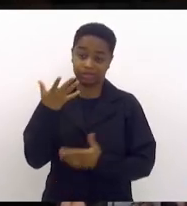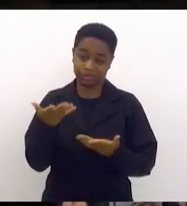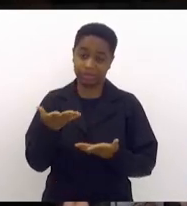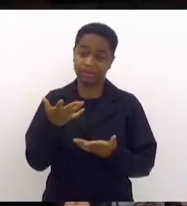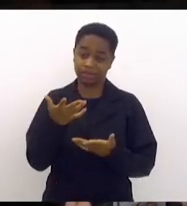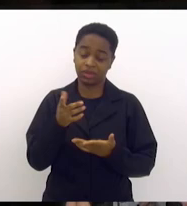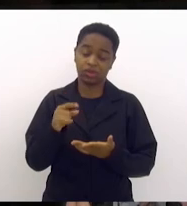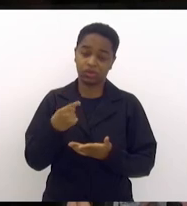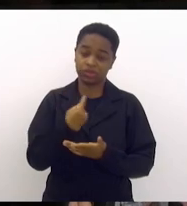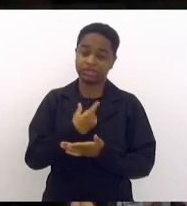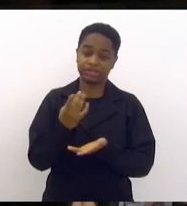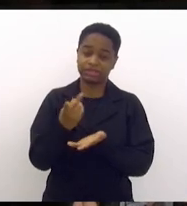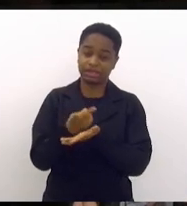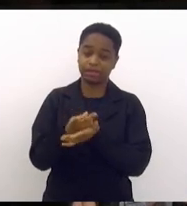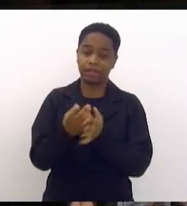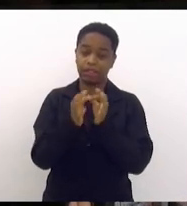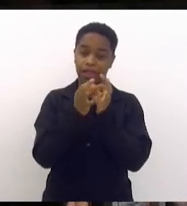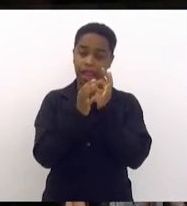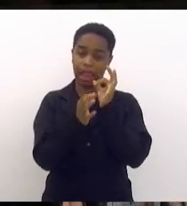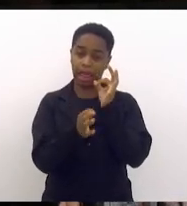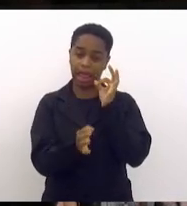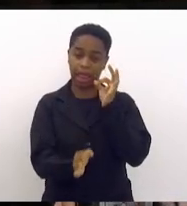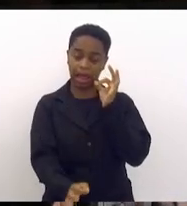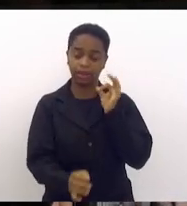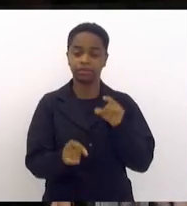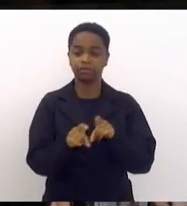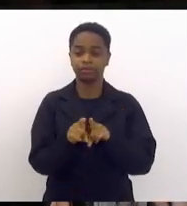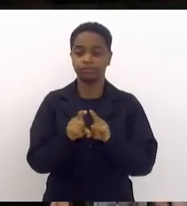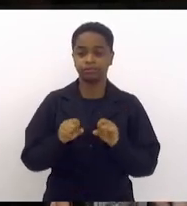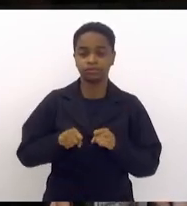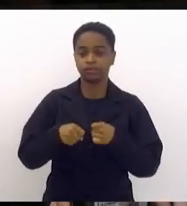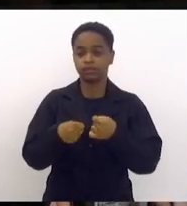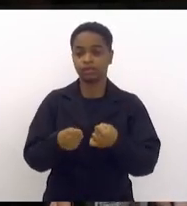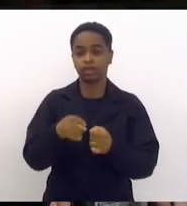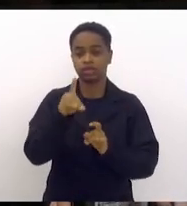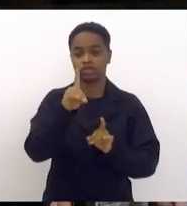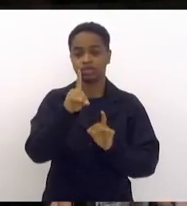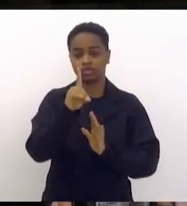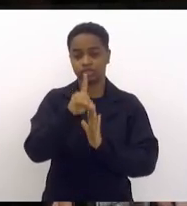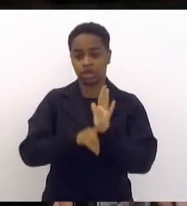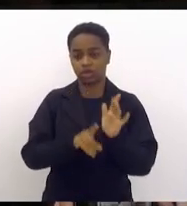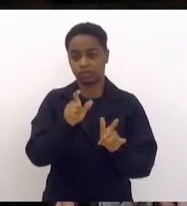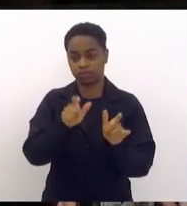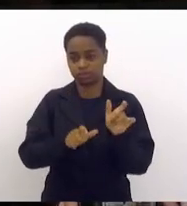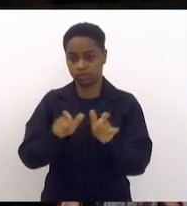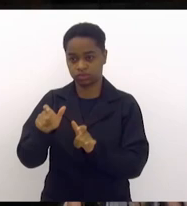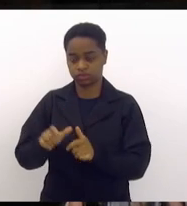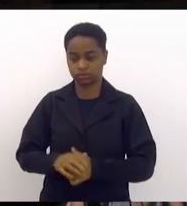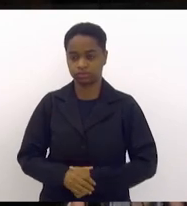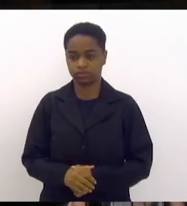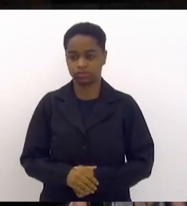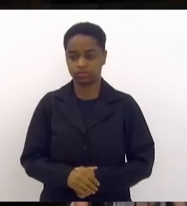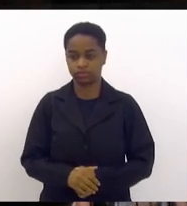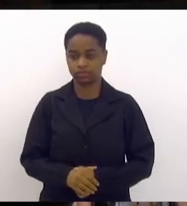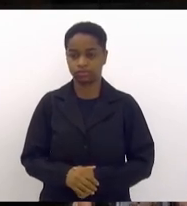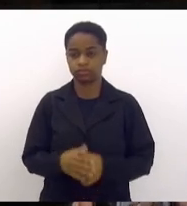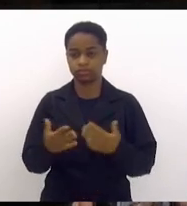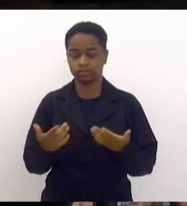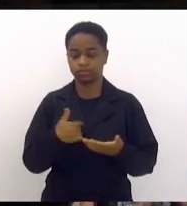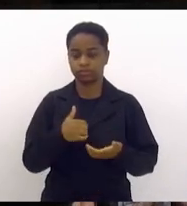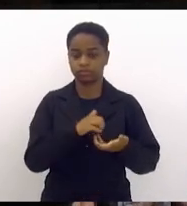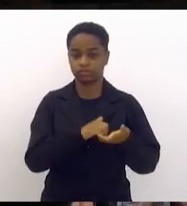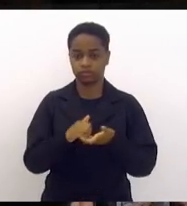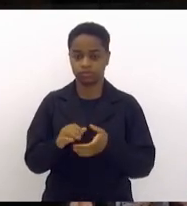seu instrumento de defesa em especial do direito das pessoas né cada cidadão mas saudar aqui